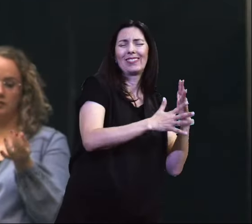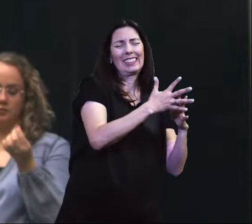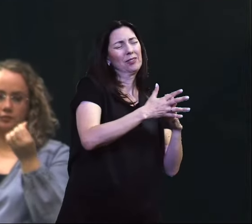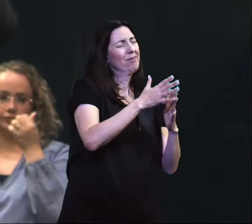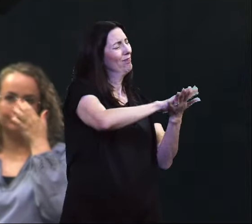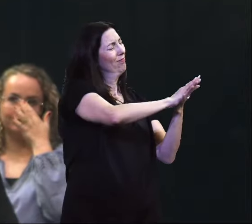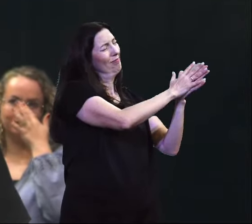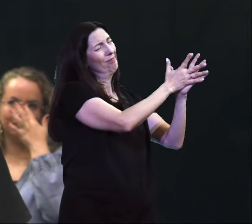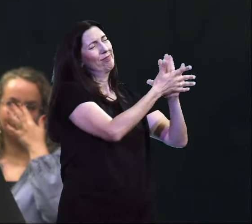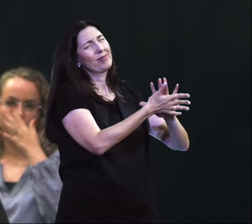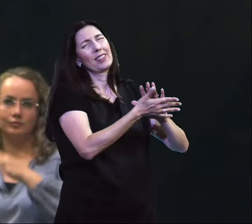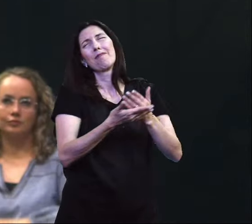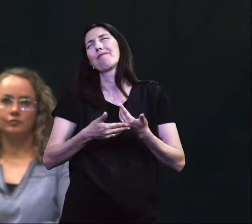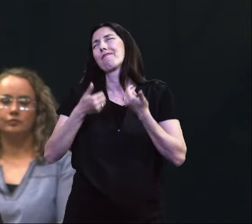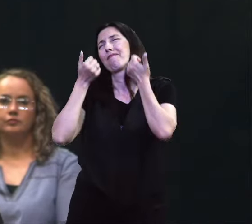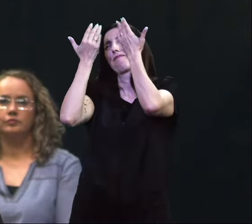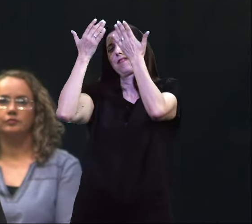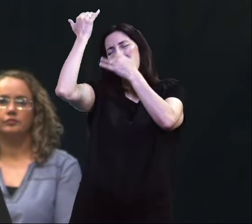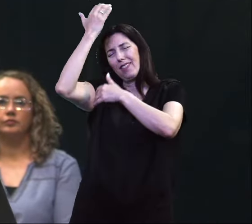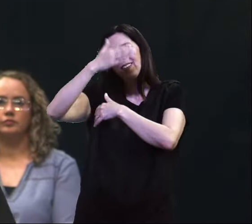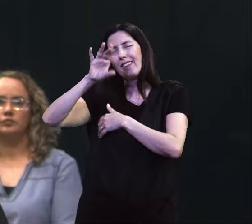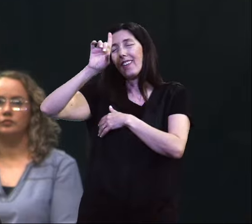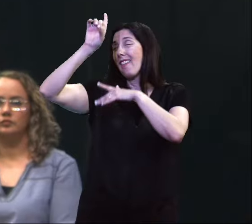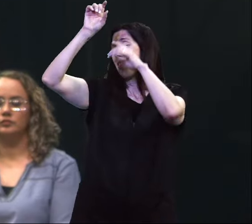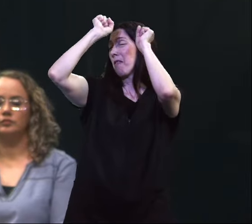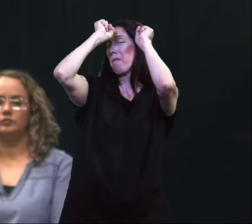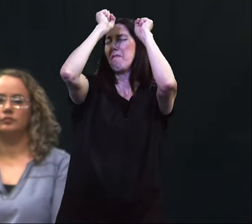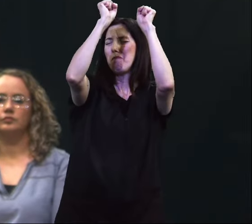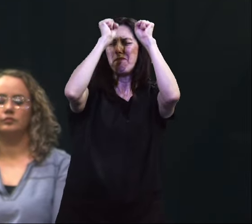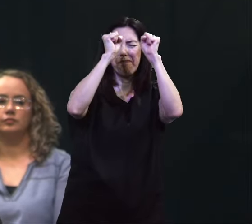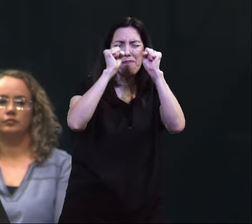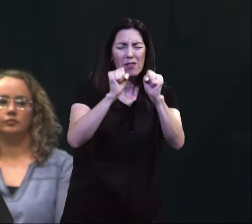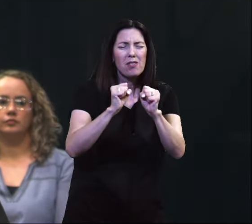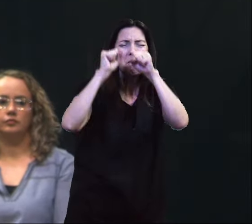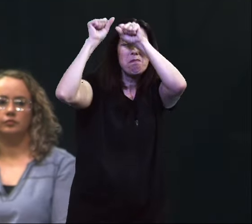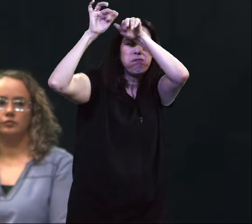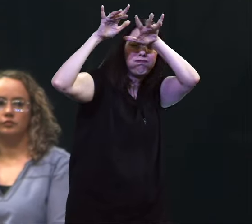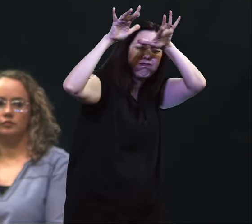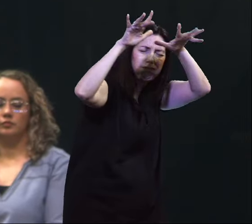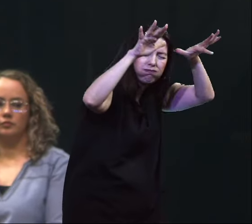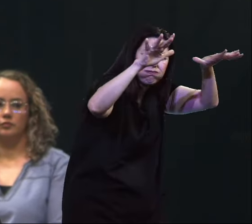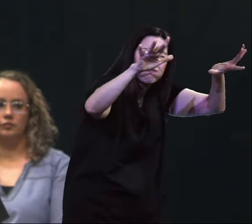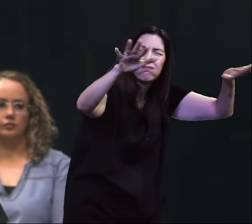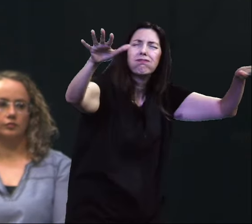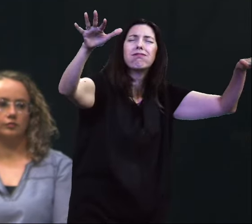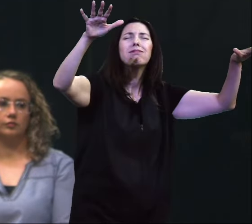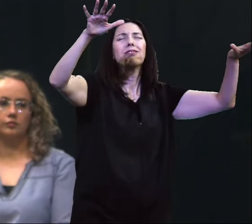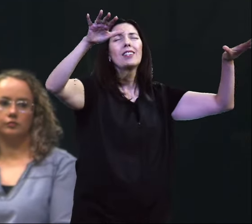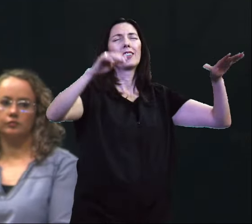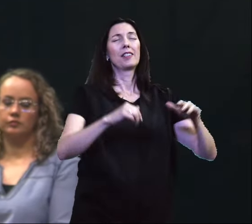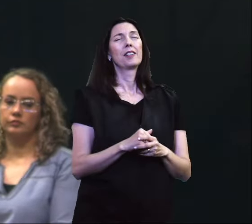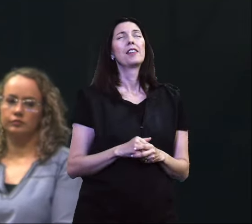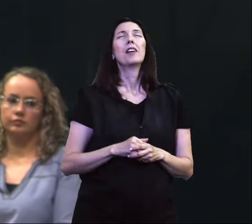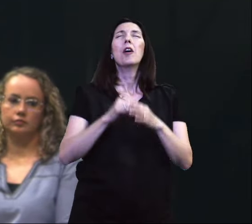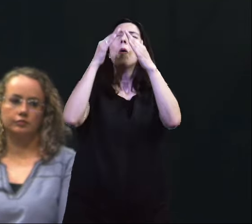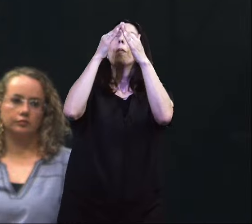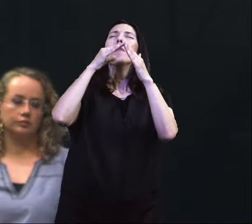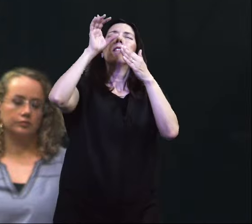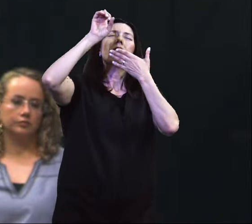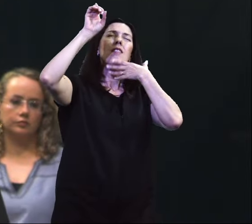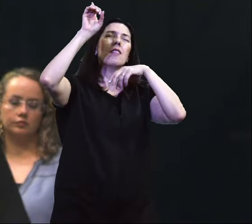Senhor, e que o teu poder seja derramado entre nós. Eu quero pedir agora,